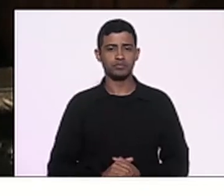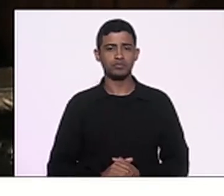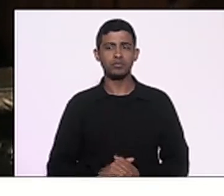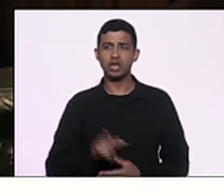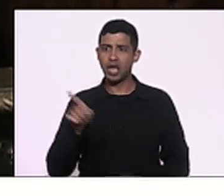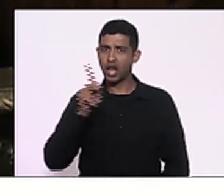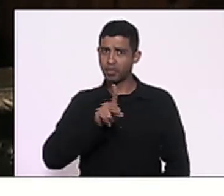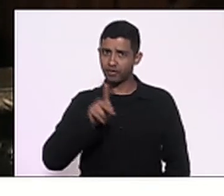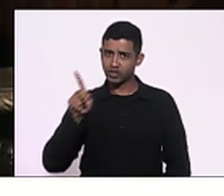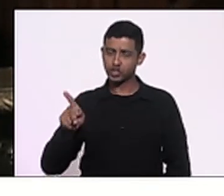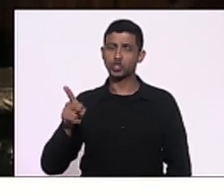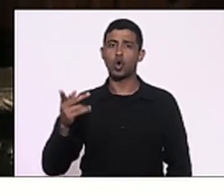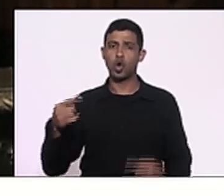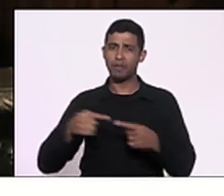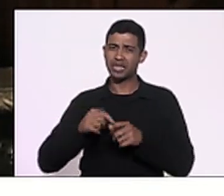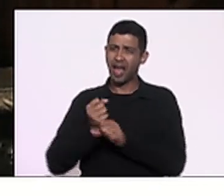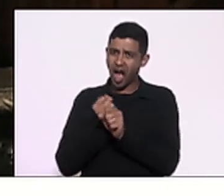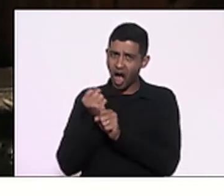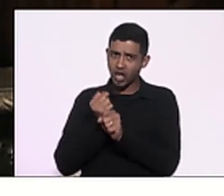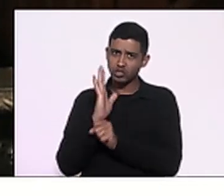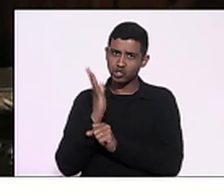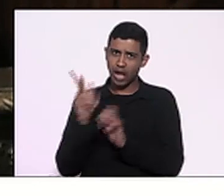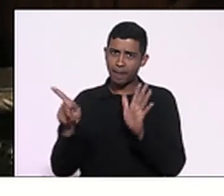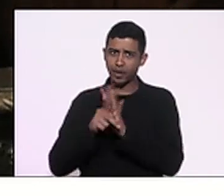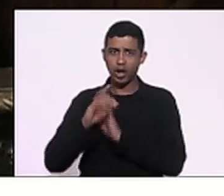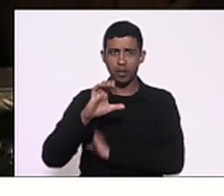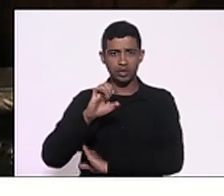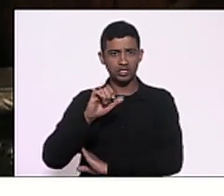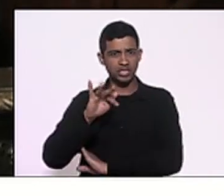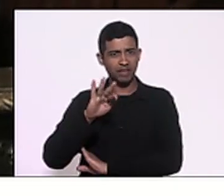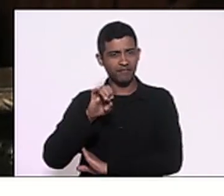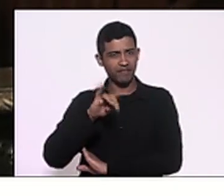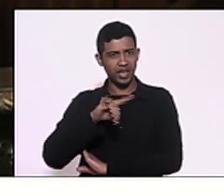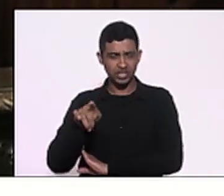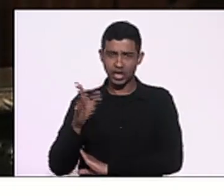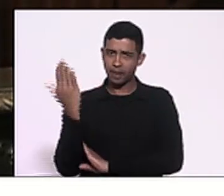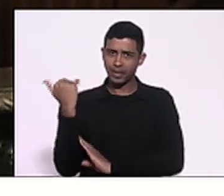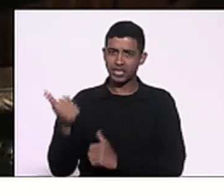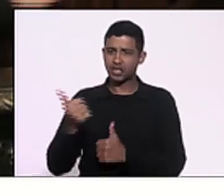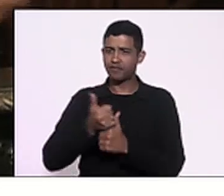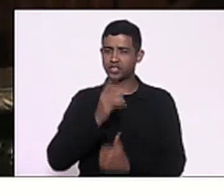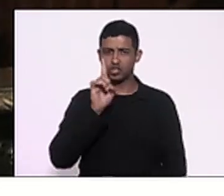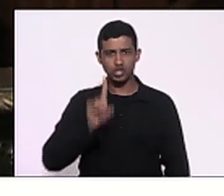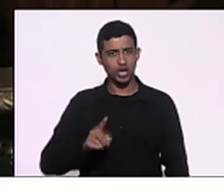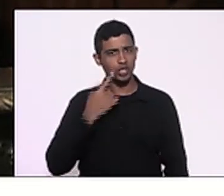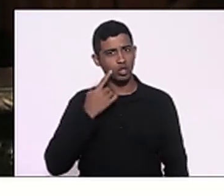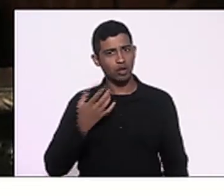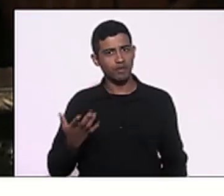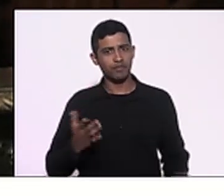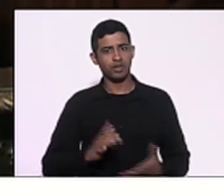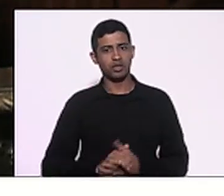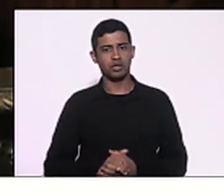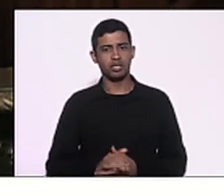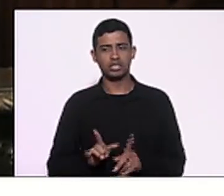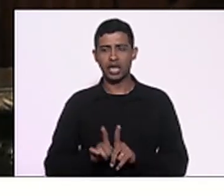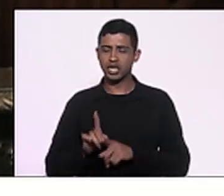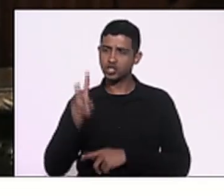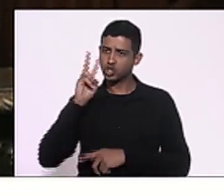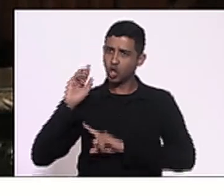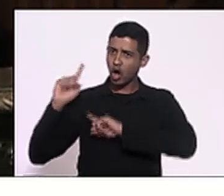seja nomeado para o mandato ordinário de 4 anos, como prevê a legislação, e que o governo Bolsonaro,